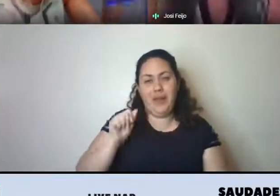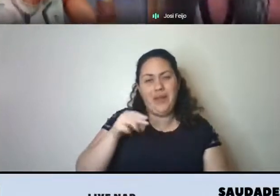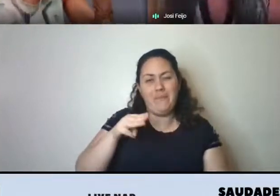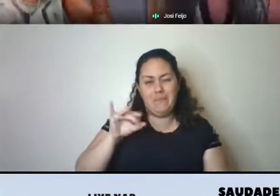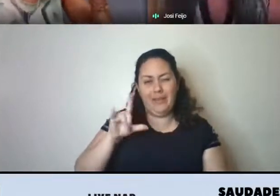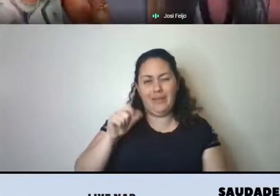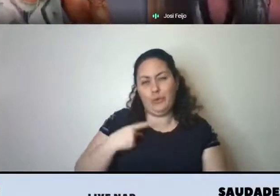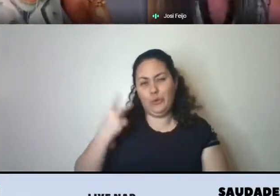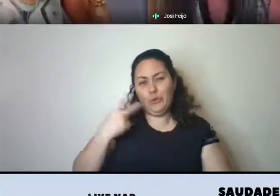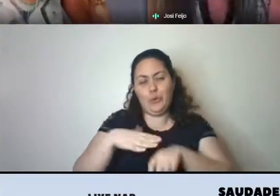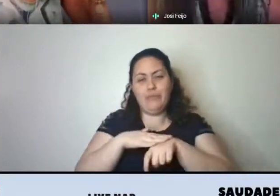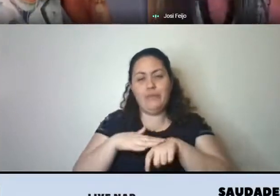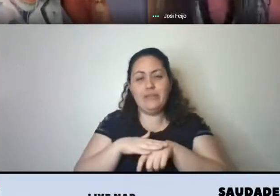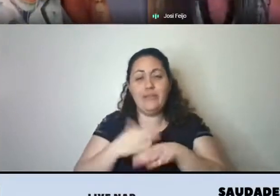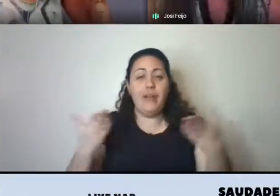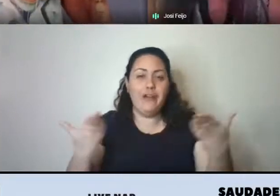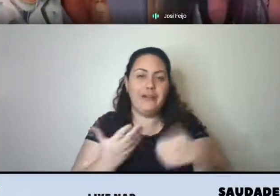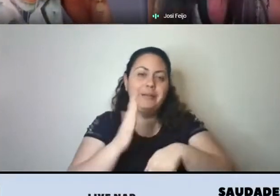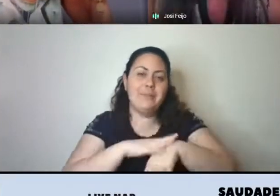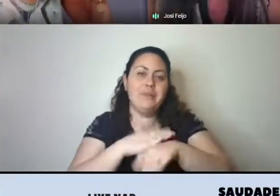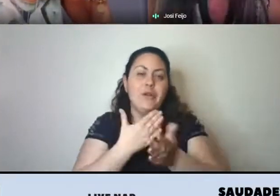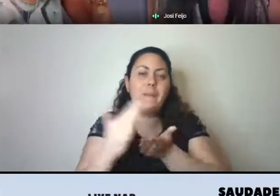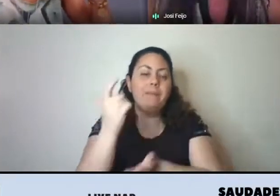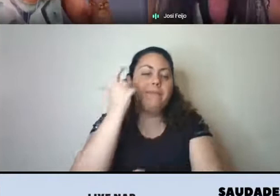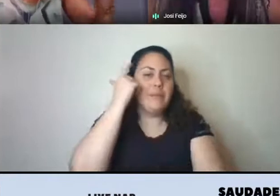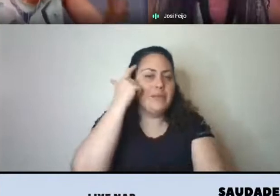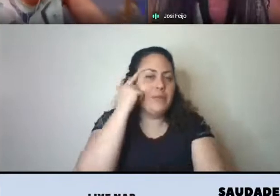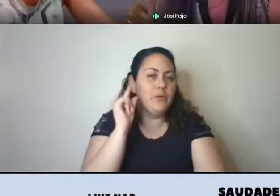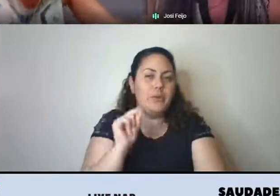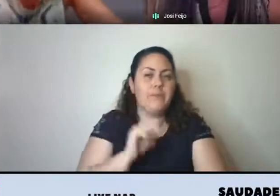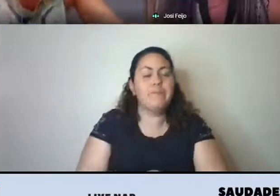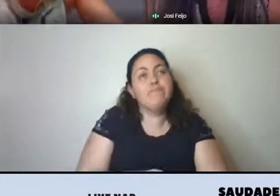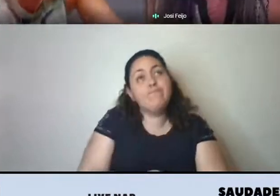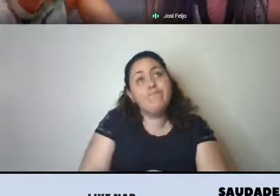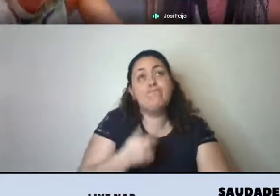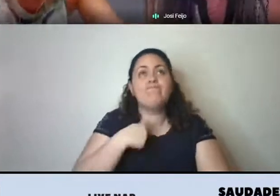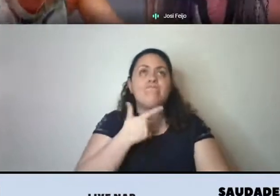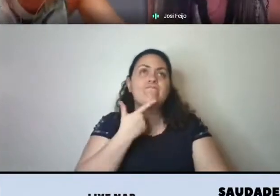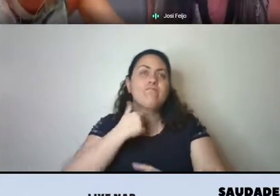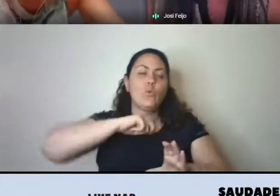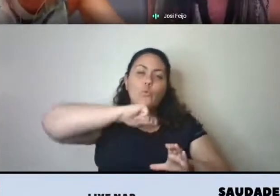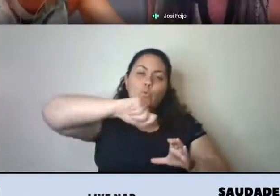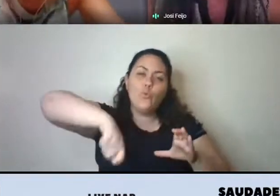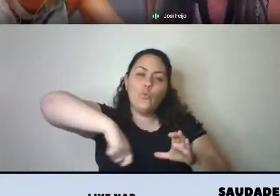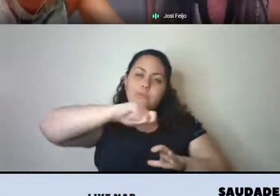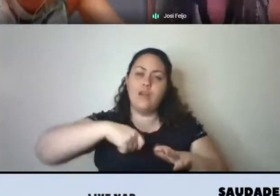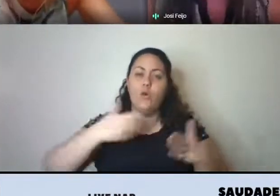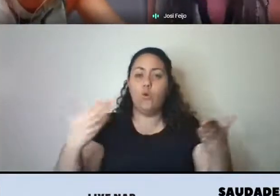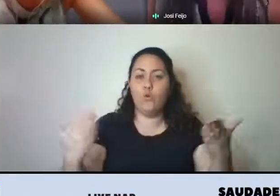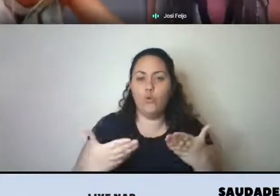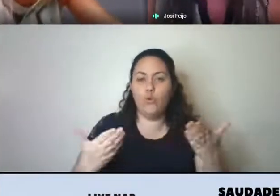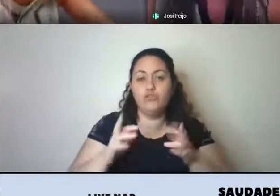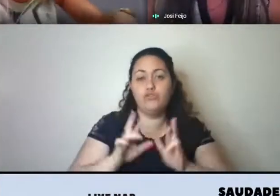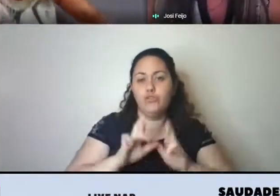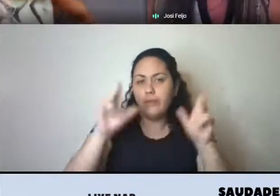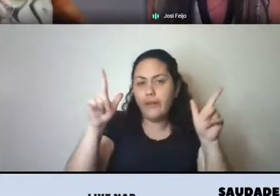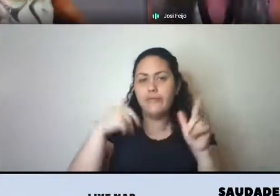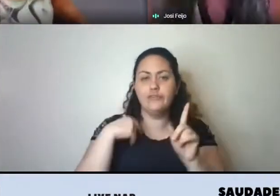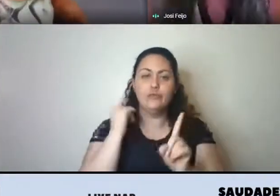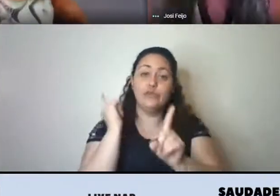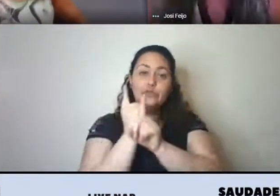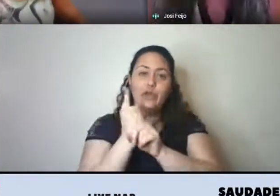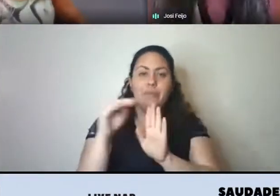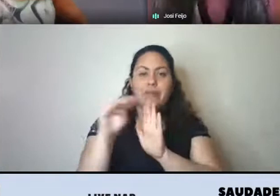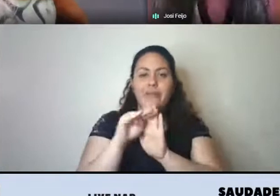me aventurar, né, a fazer uma refeição hoje, descobrir receitas novas, fazer um prato